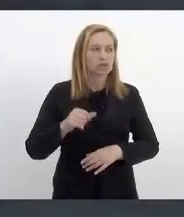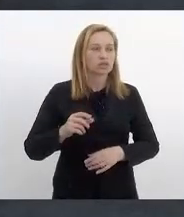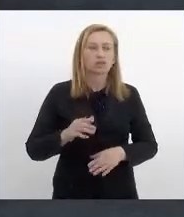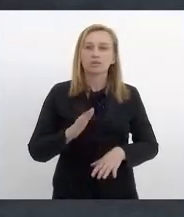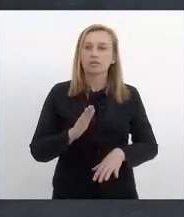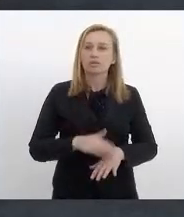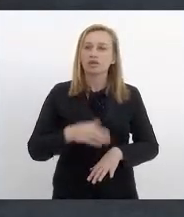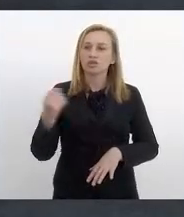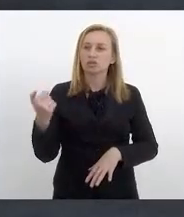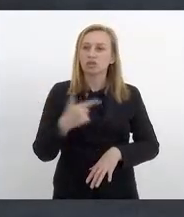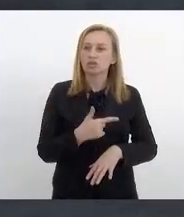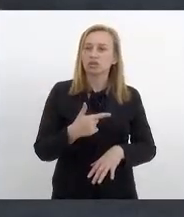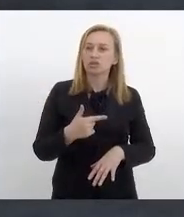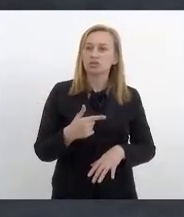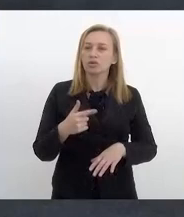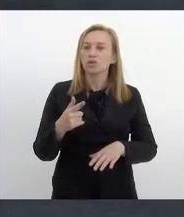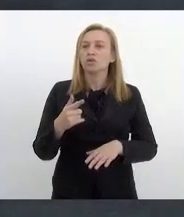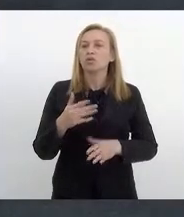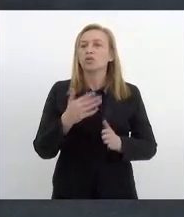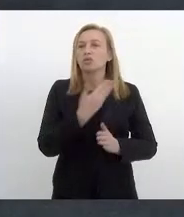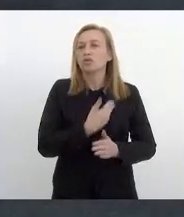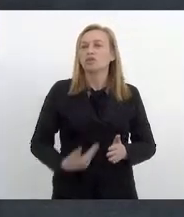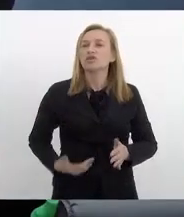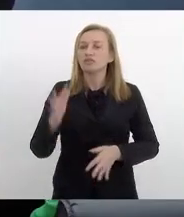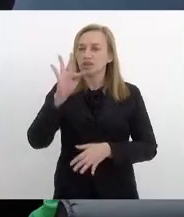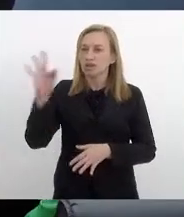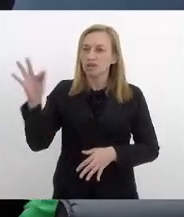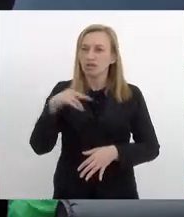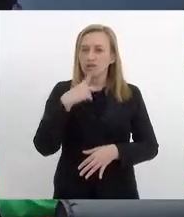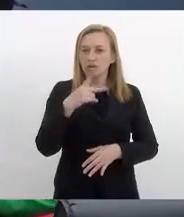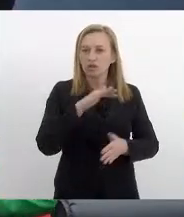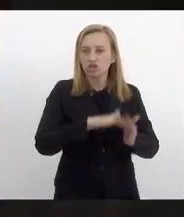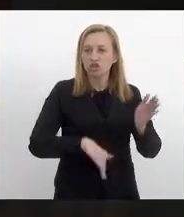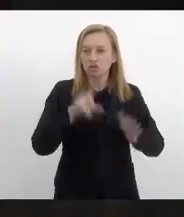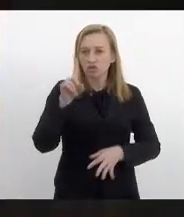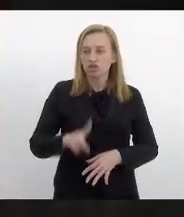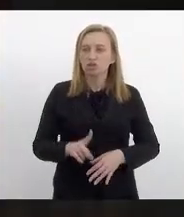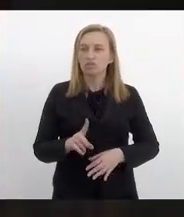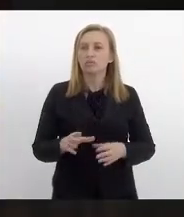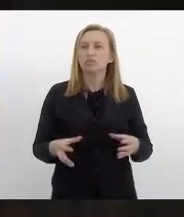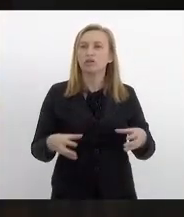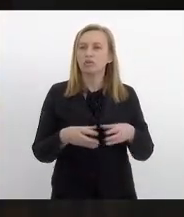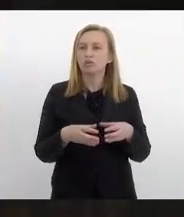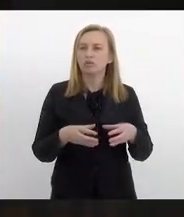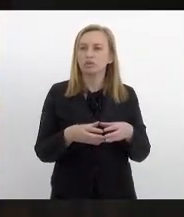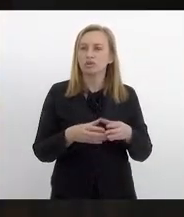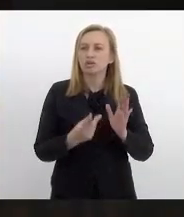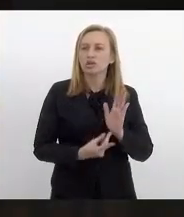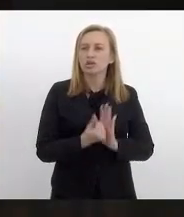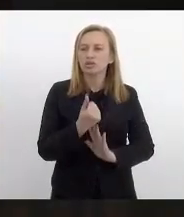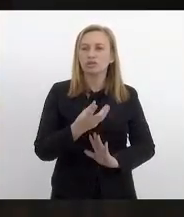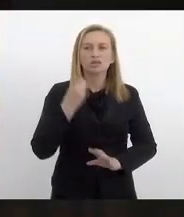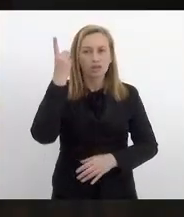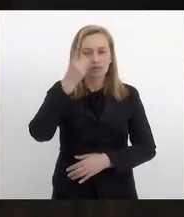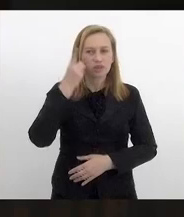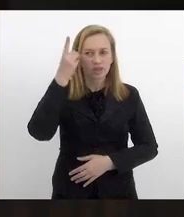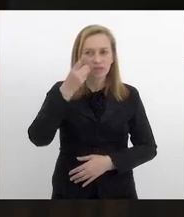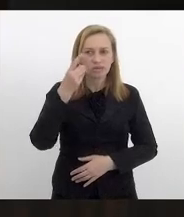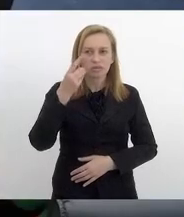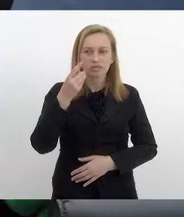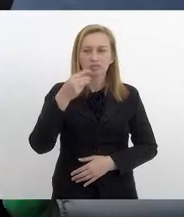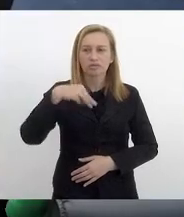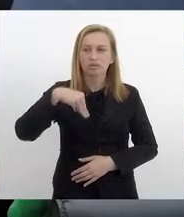governo federal impôs e retirar direitos dos servidores. Pela Comissão de Orçamento, deputado Márcio